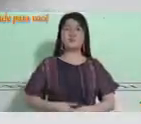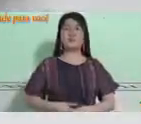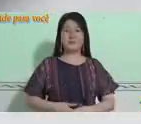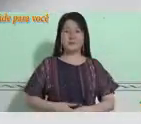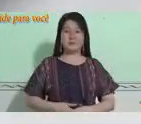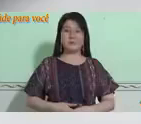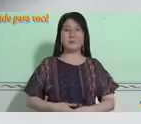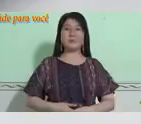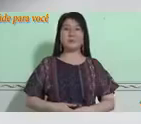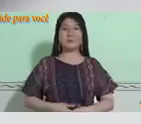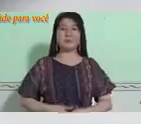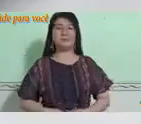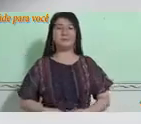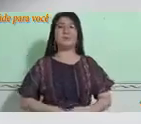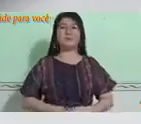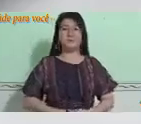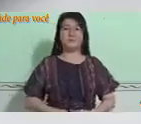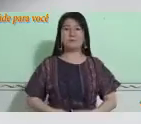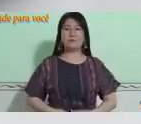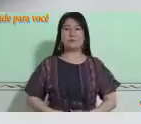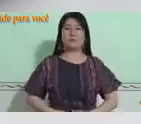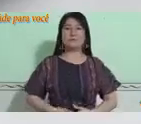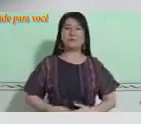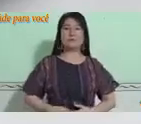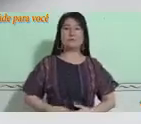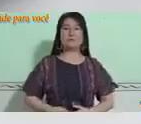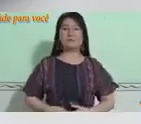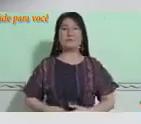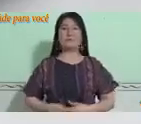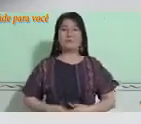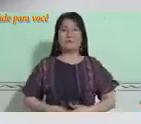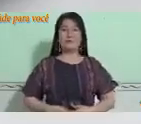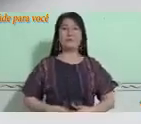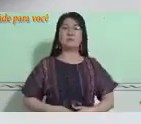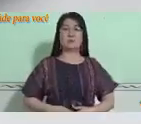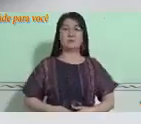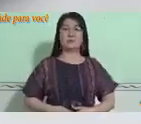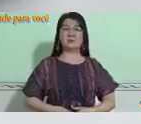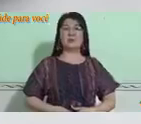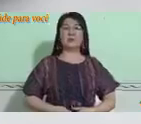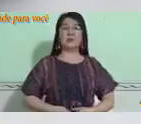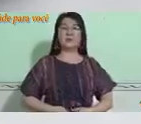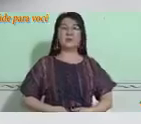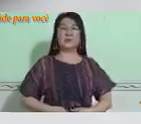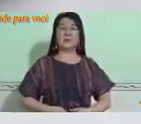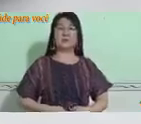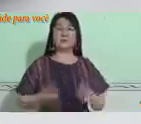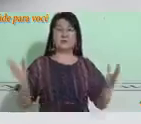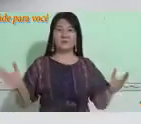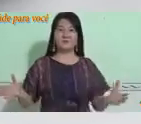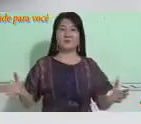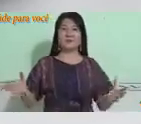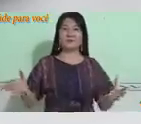O remédio é capaz de matar um Ascaris lumbricoides, que é eliminado nas fezes. No entanto, se o parasita